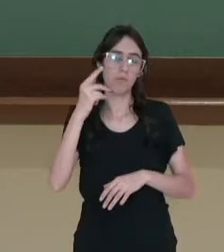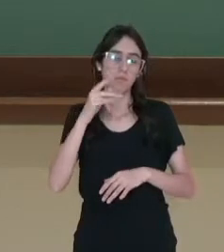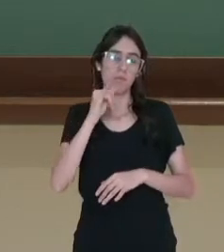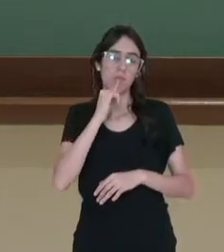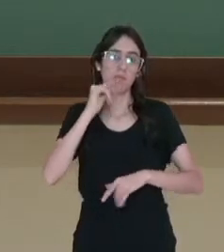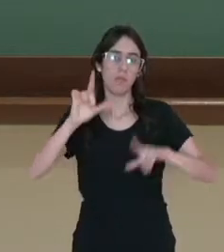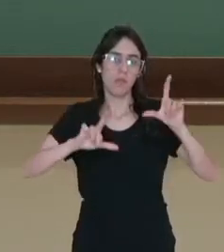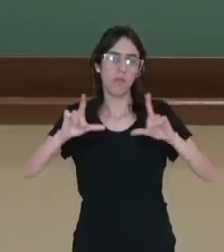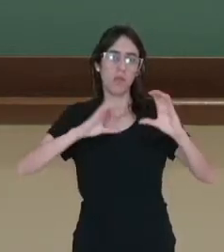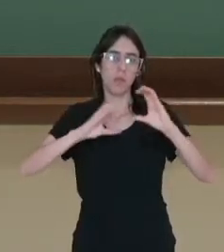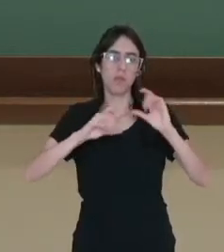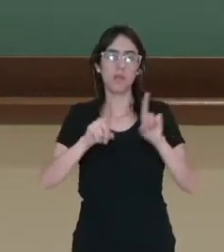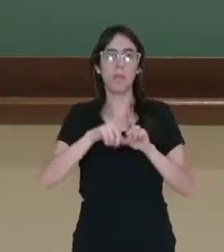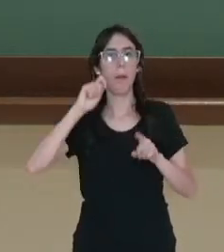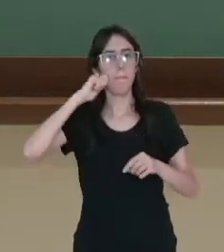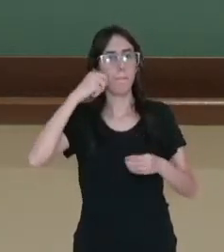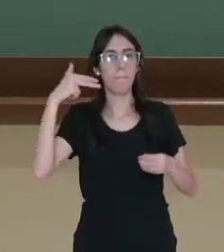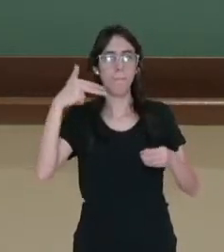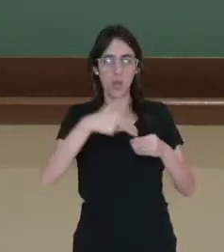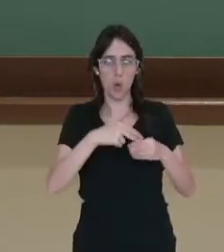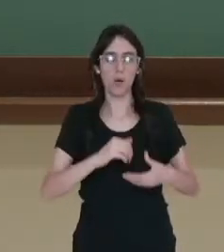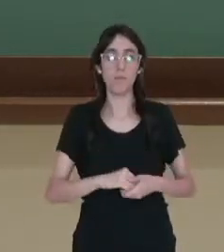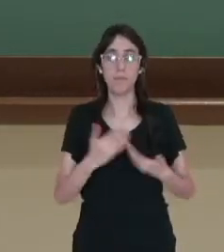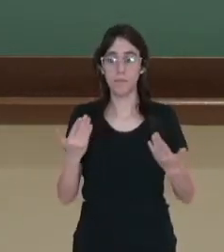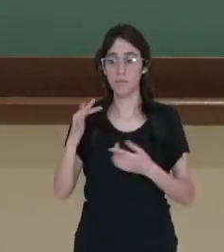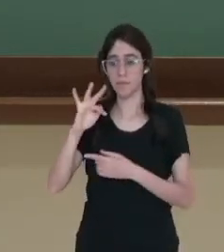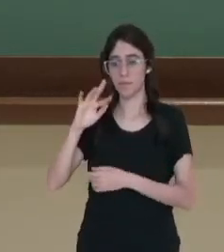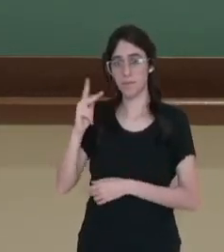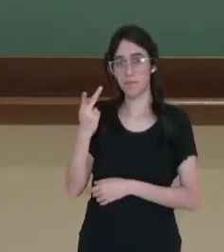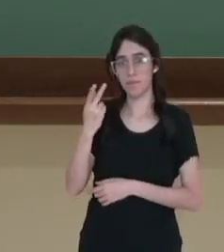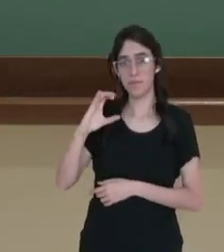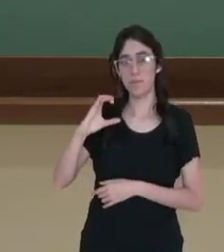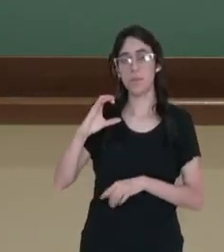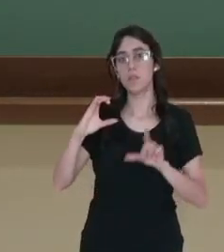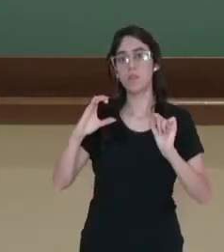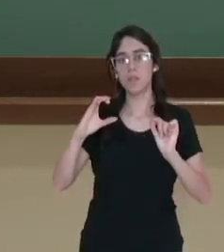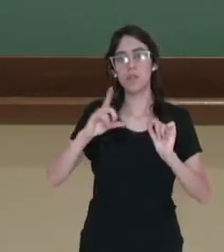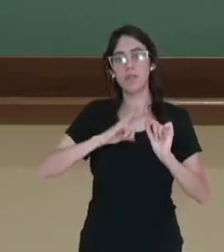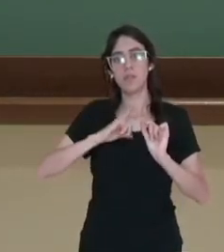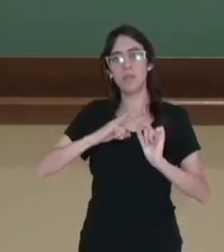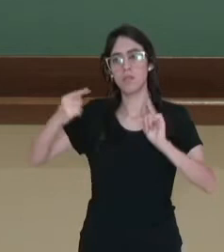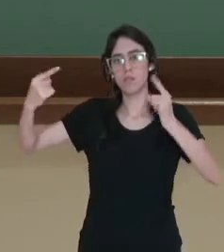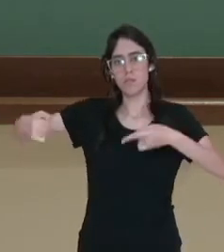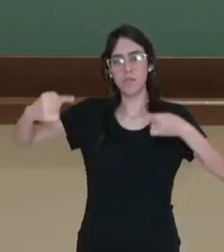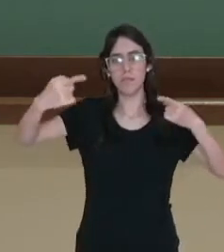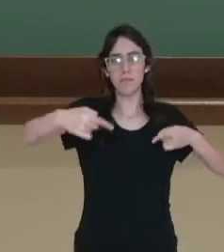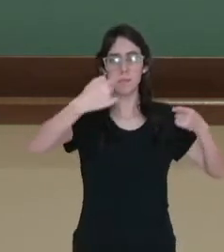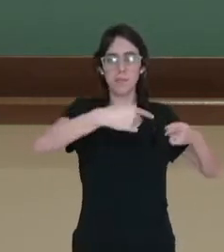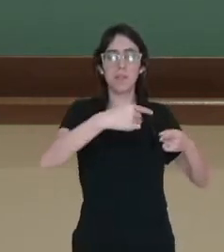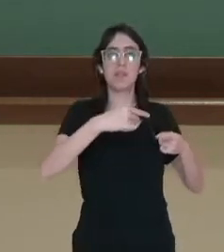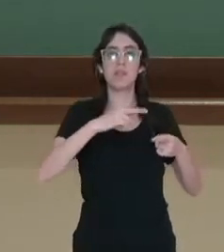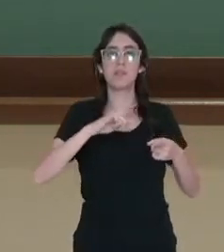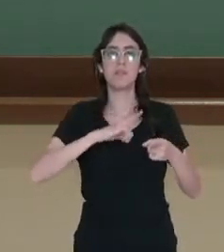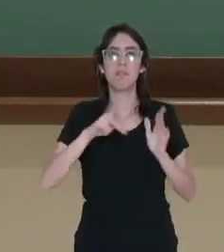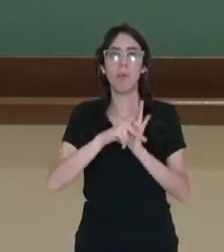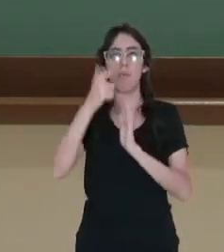do petróleo. Portanto, governo Fernando Henrique Cardoso, a competição econômica fica para empresas da iniciativa privada. O governo